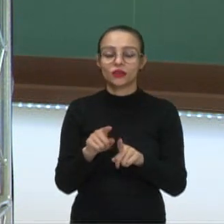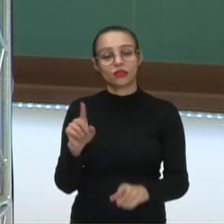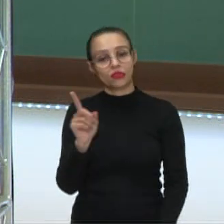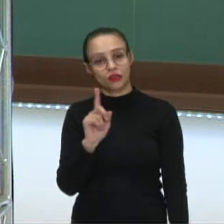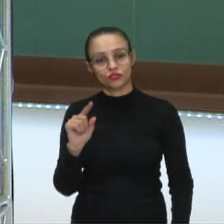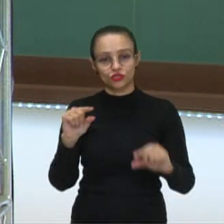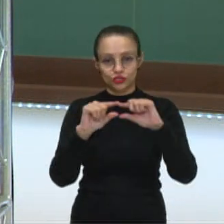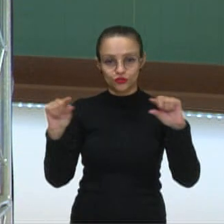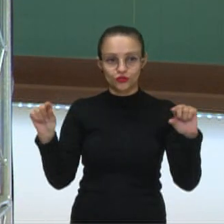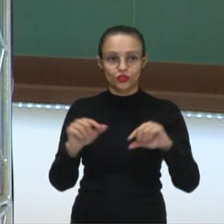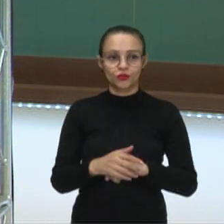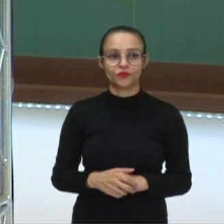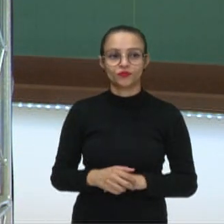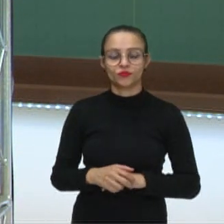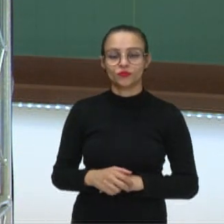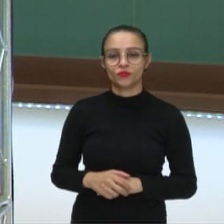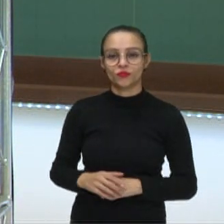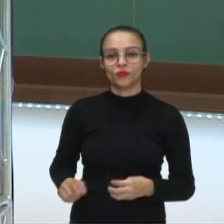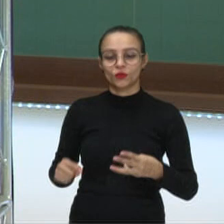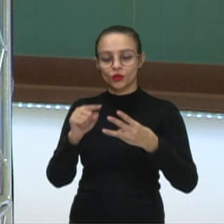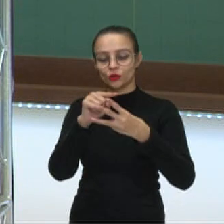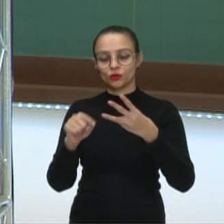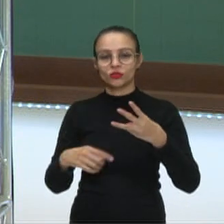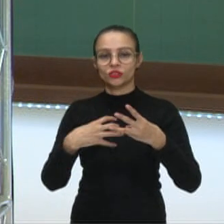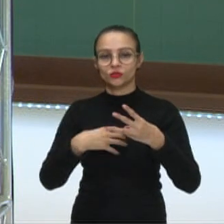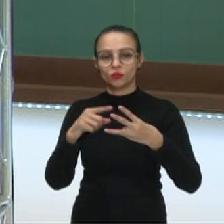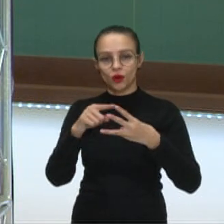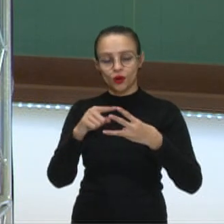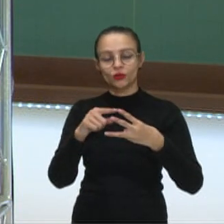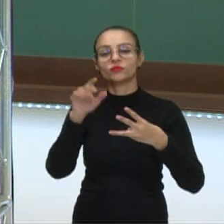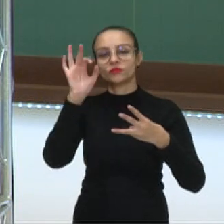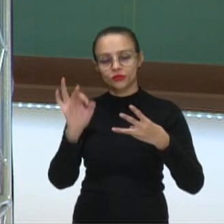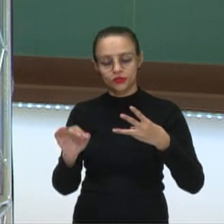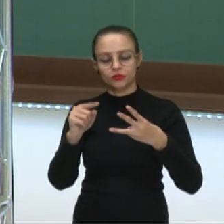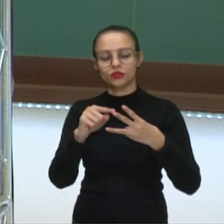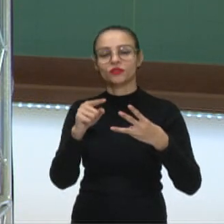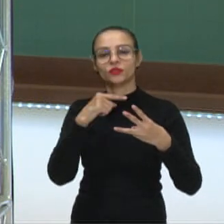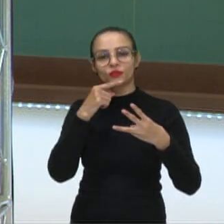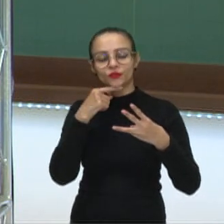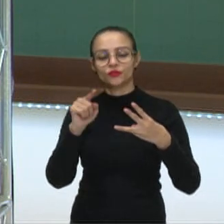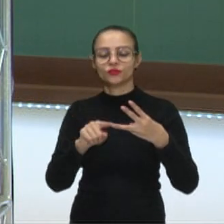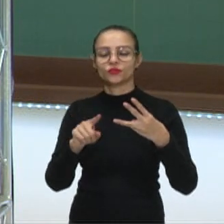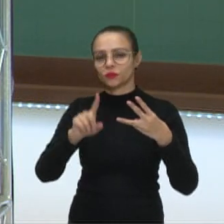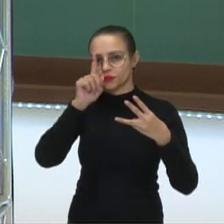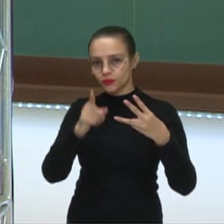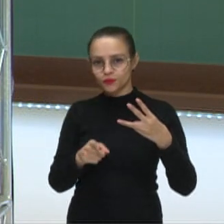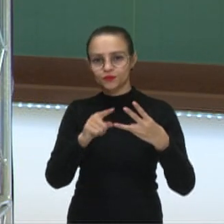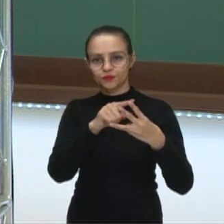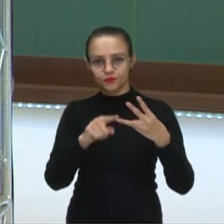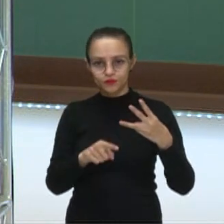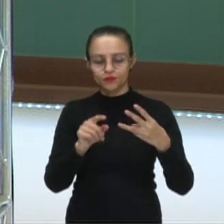negativo. Então, os três modos verbais, indicativo, subjuntivo e imperativo.